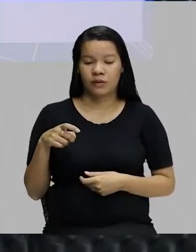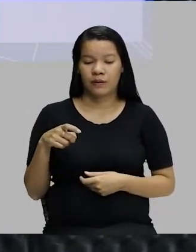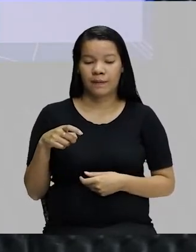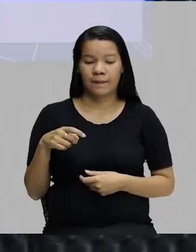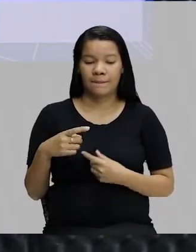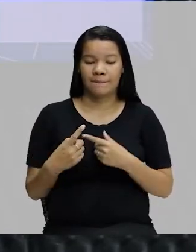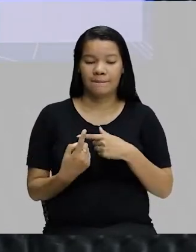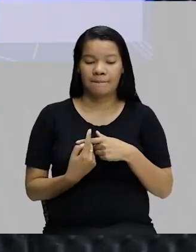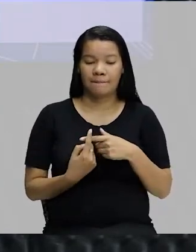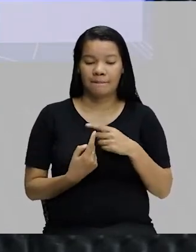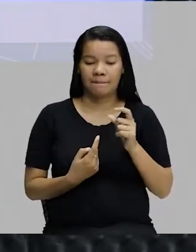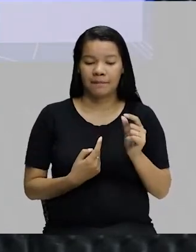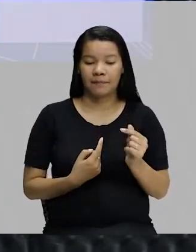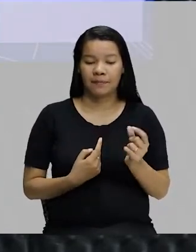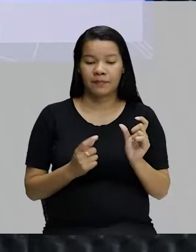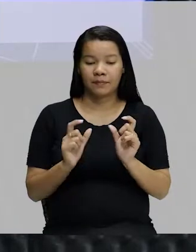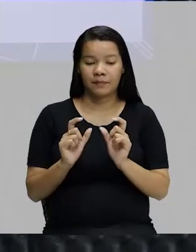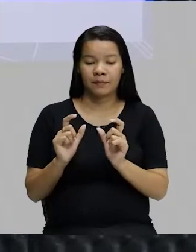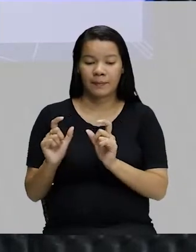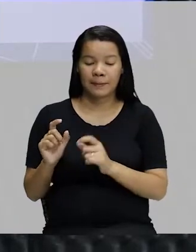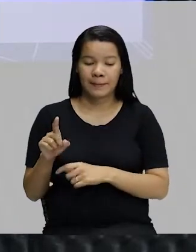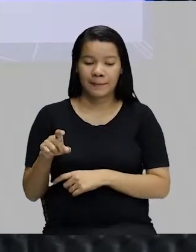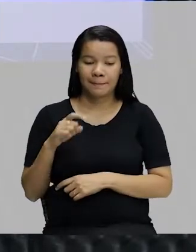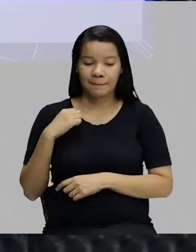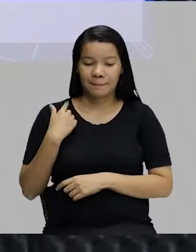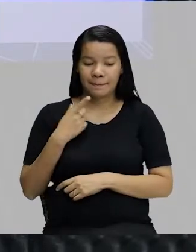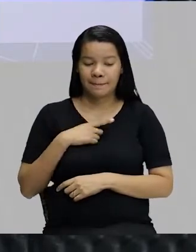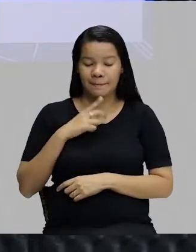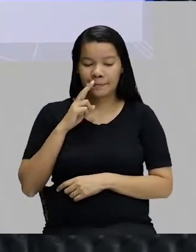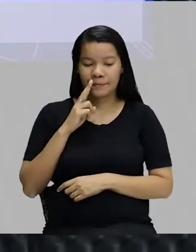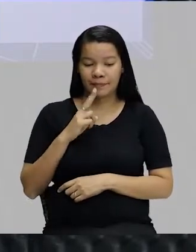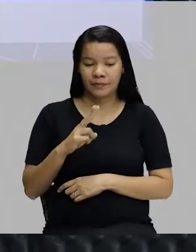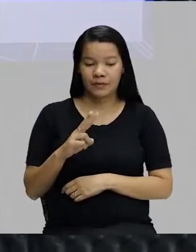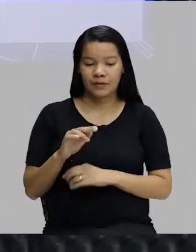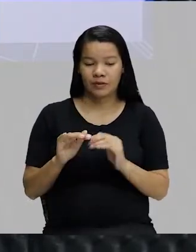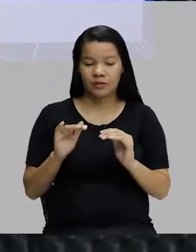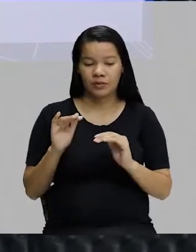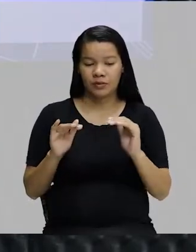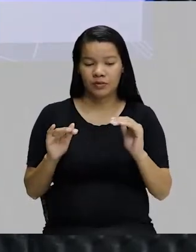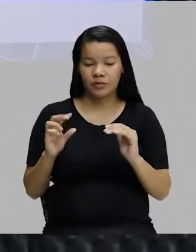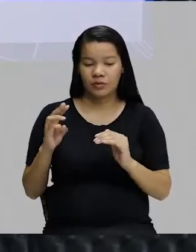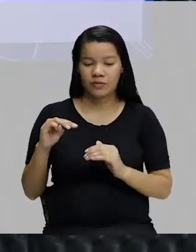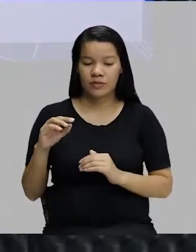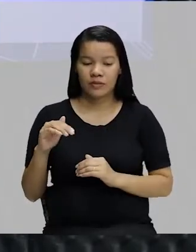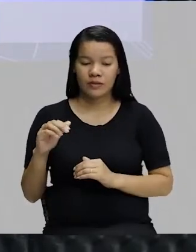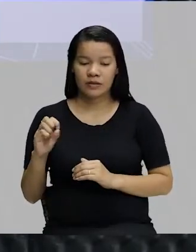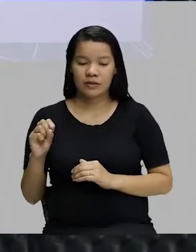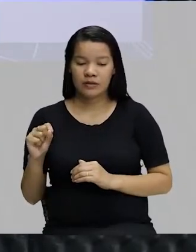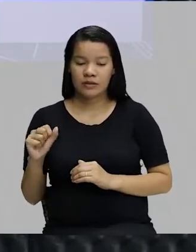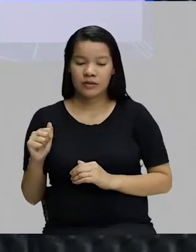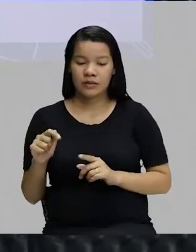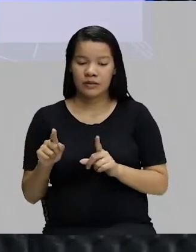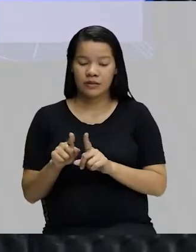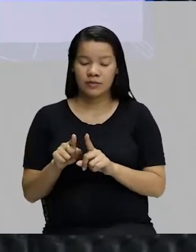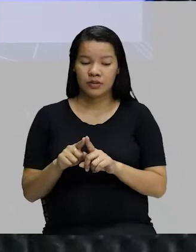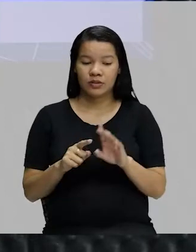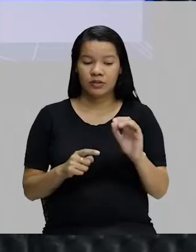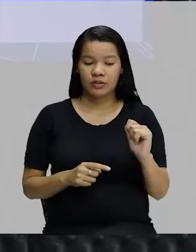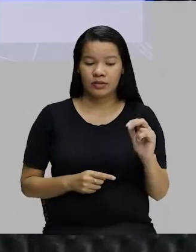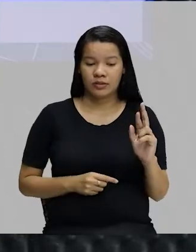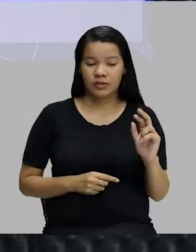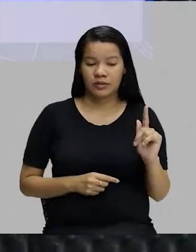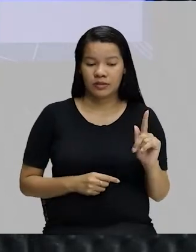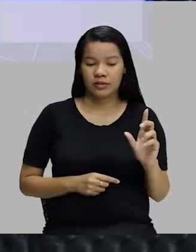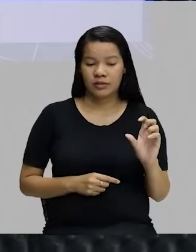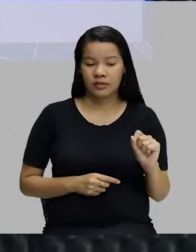uma partícula X. Vamos observar o balanço de massa e o balanço de cargas. Então, o